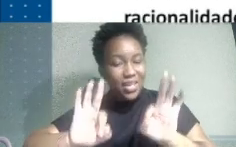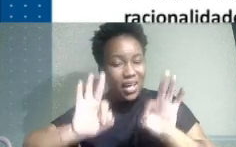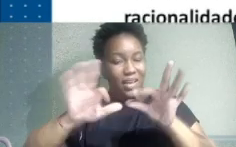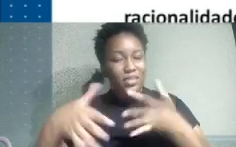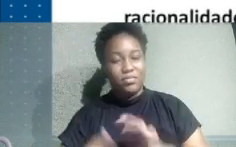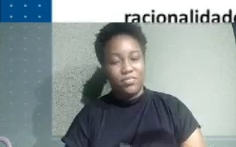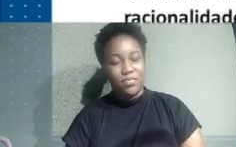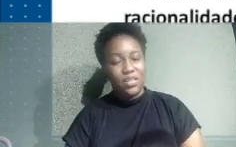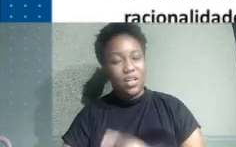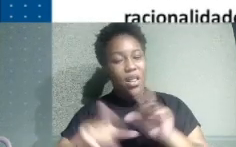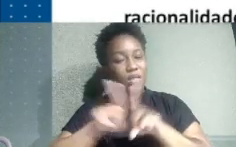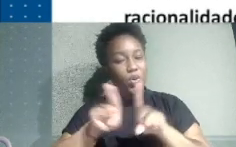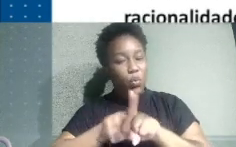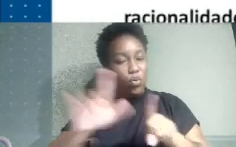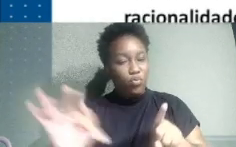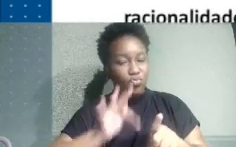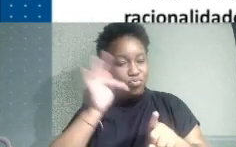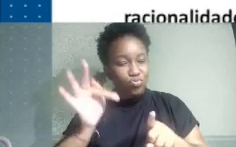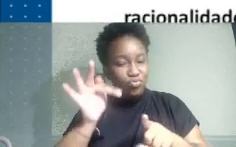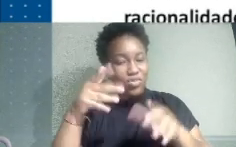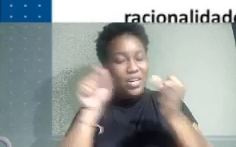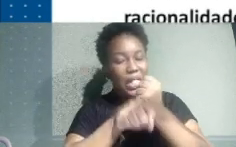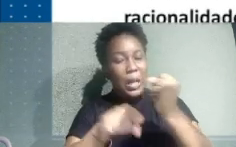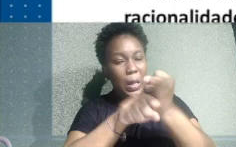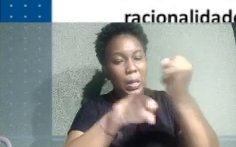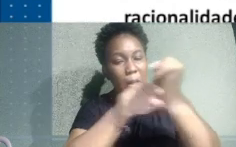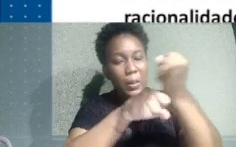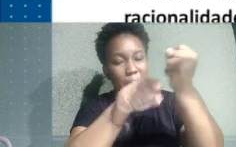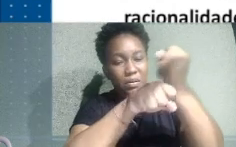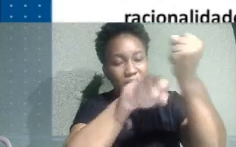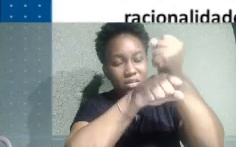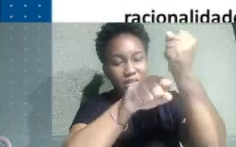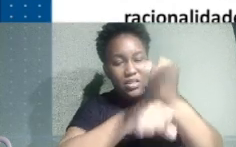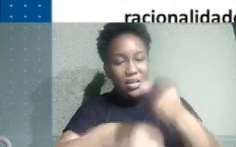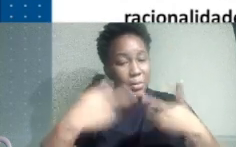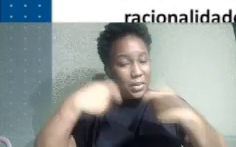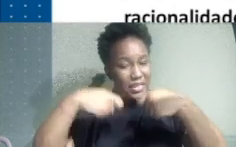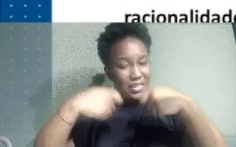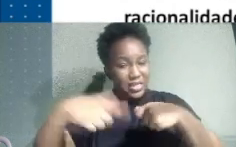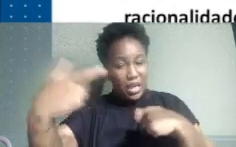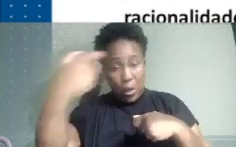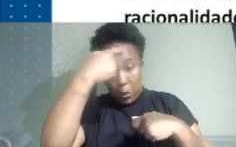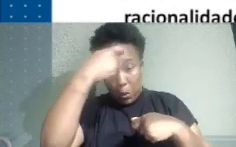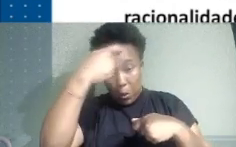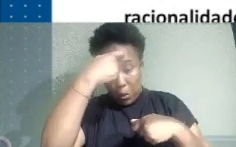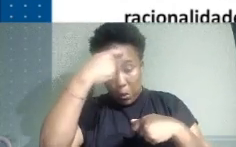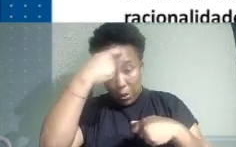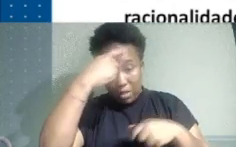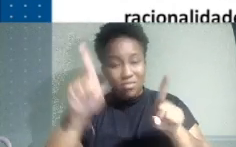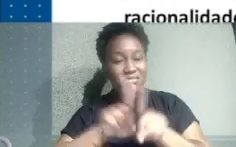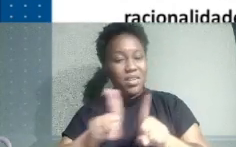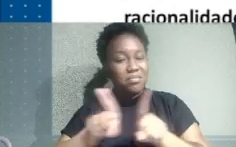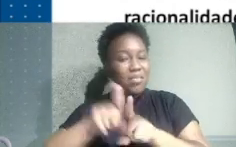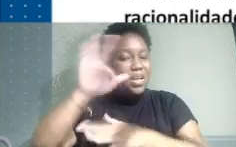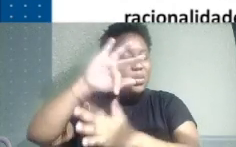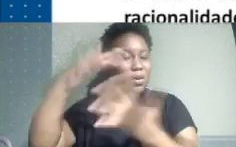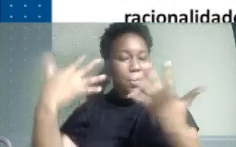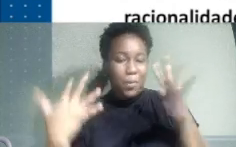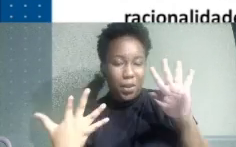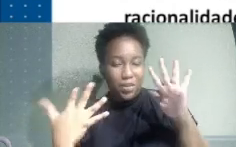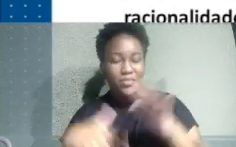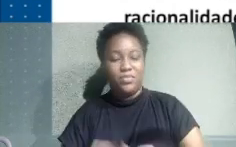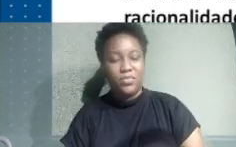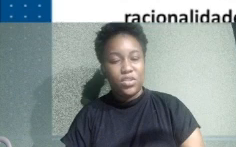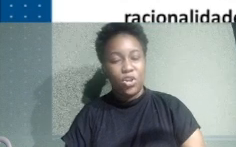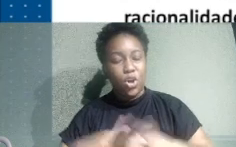o futuro da construção civil, pessoal, ele se encontra na racionalidade e na sustentabilidade.